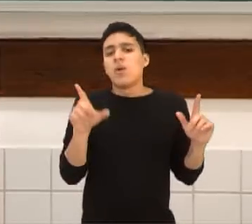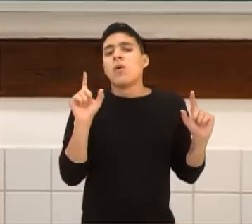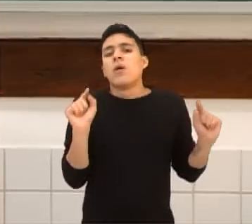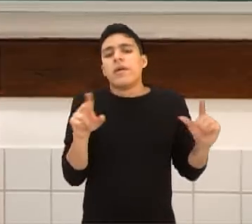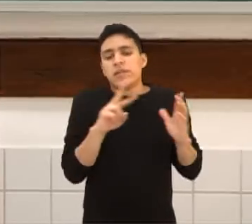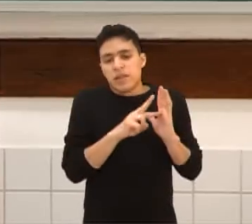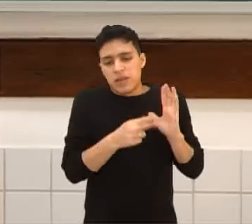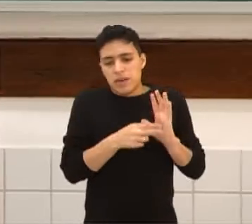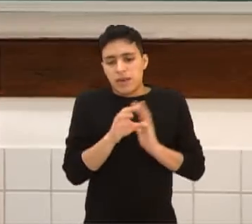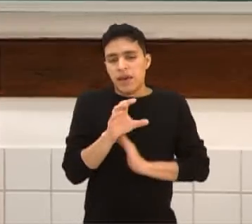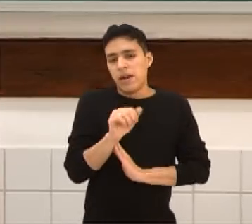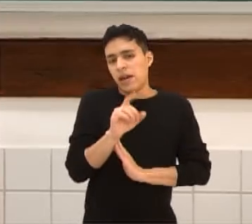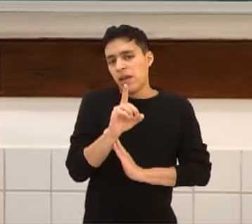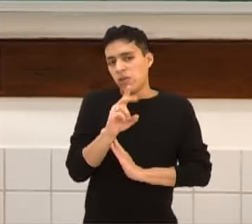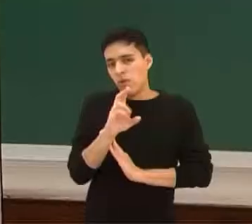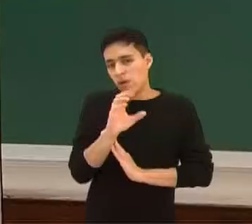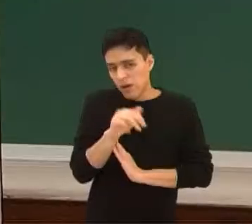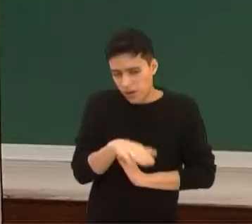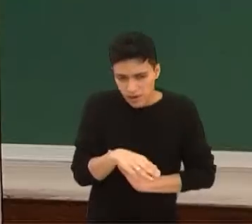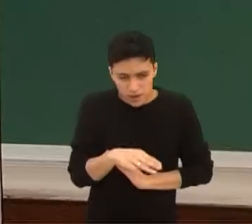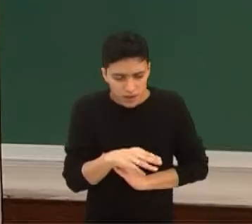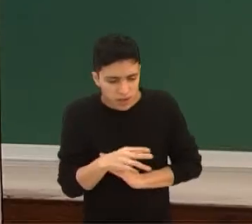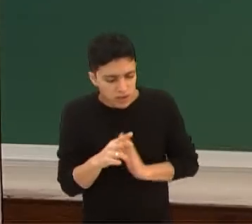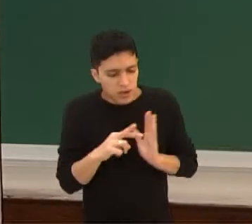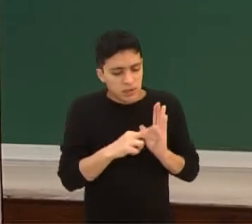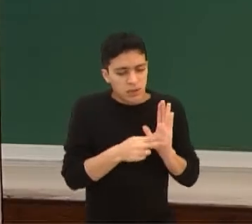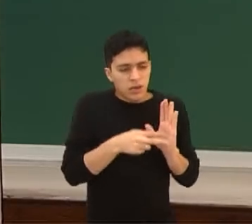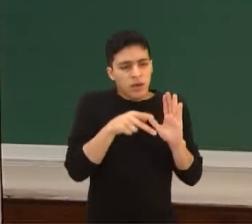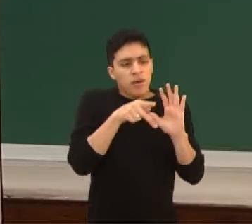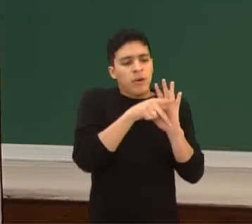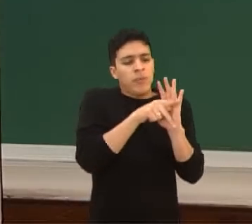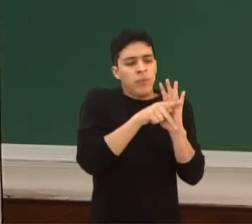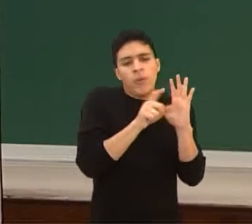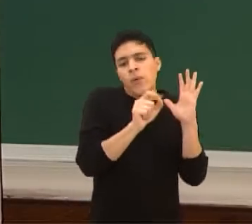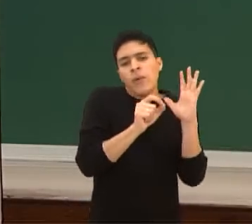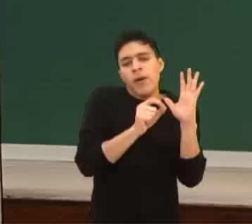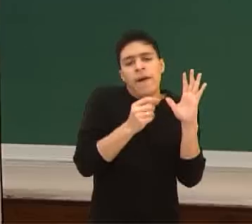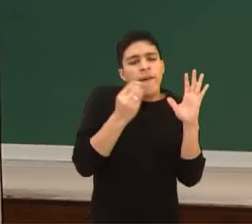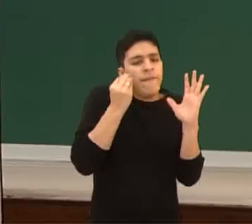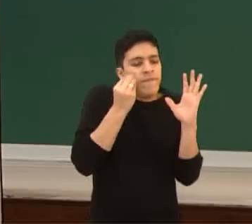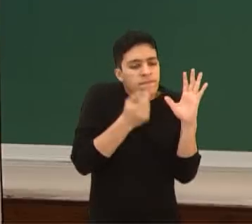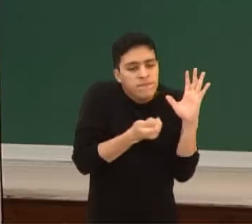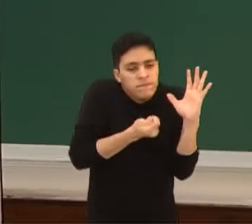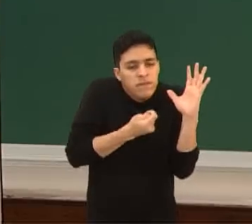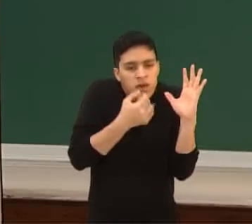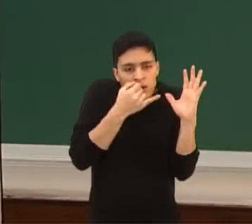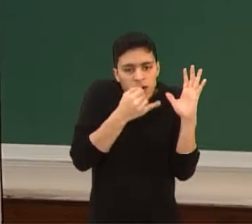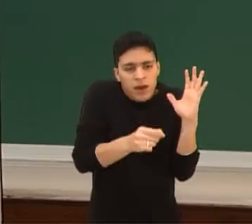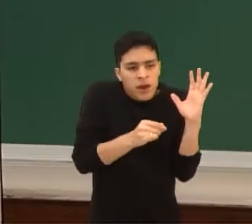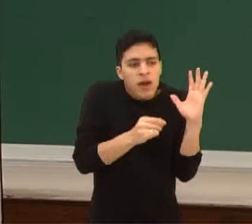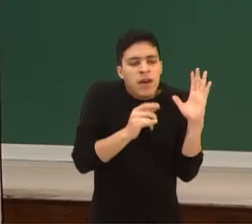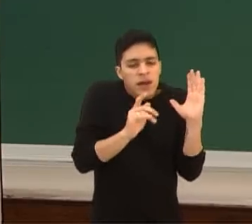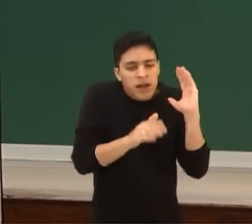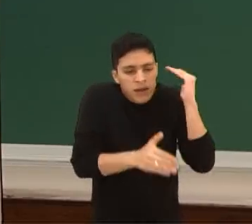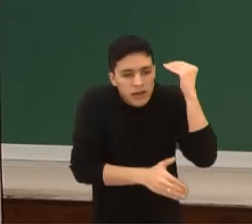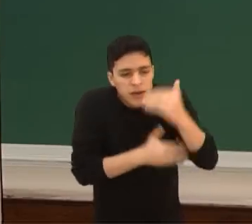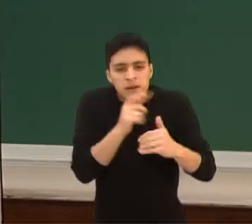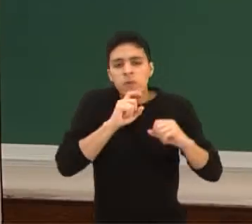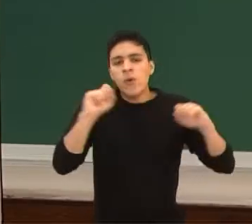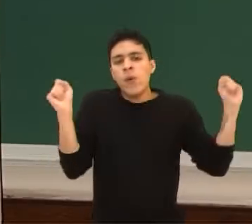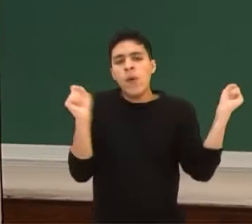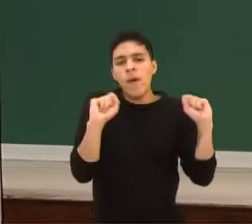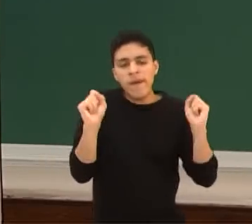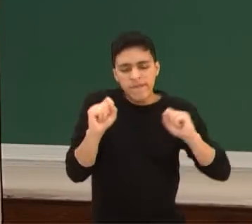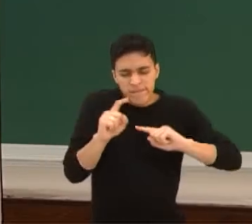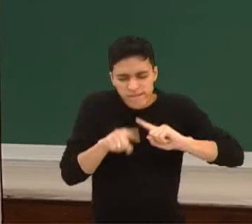folhas estão caducando. Esse é um mecanismo de proteção da planta de reserva de energia, para que ela consiga atravessar o momento de inverno